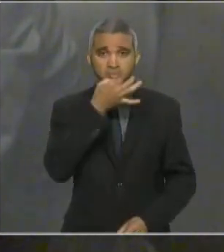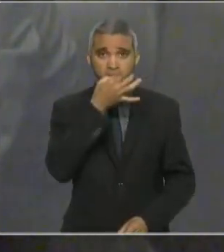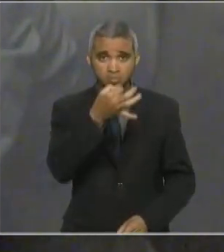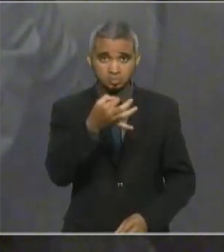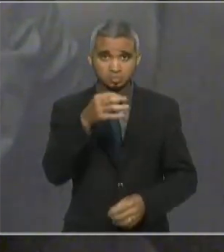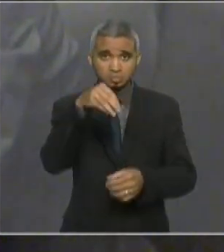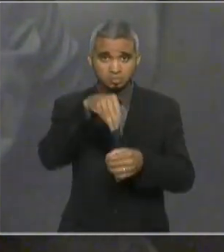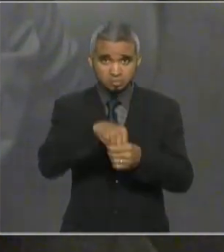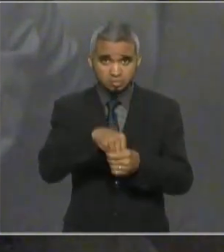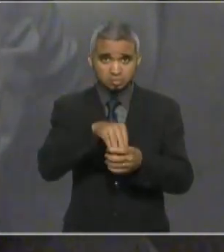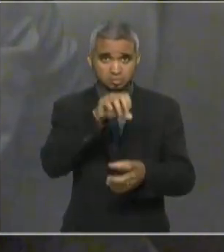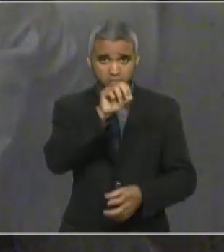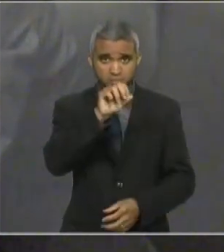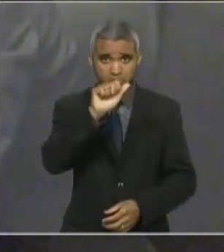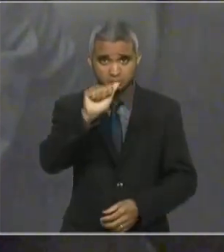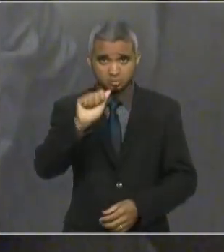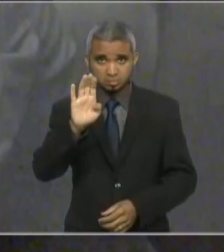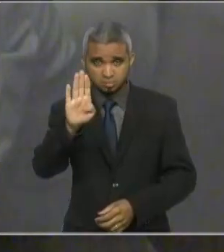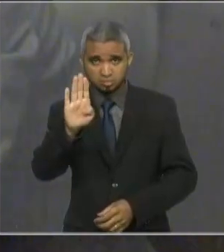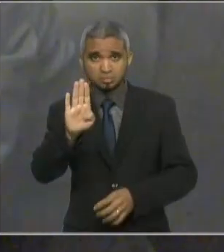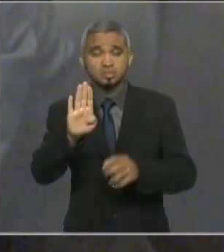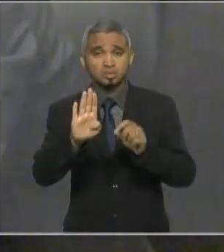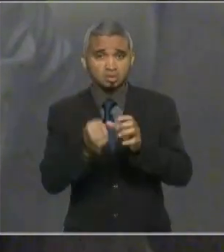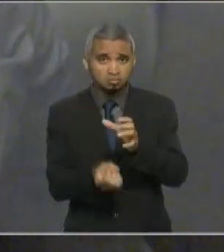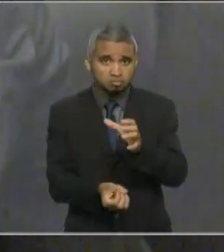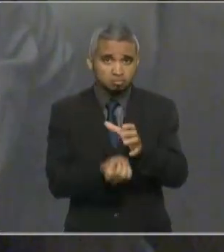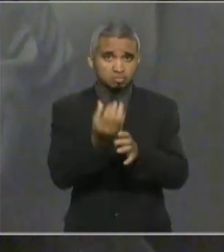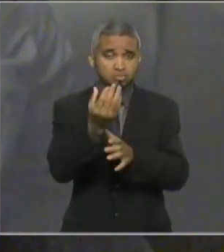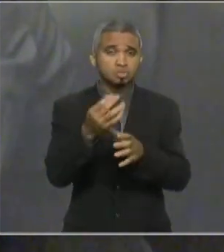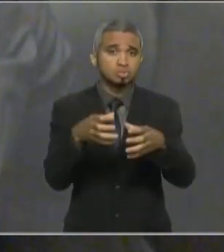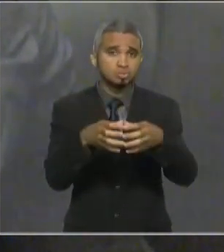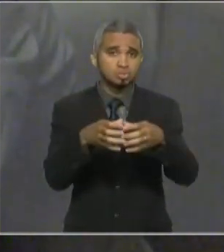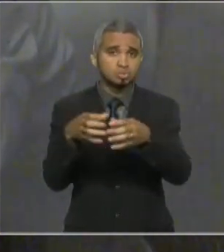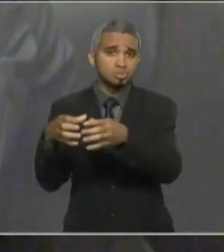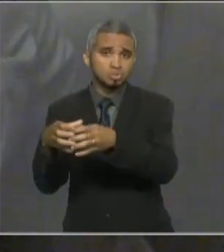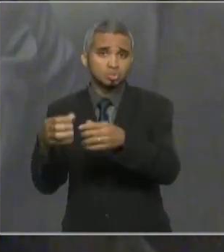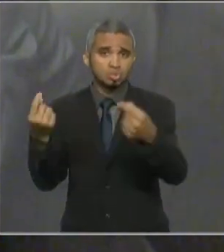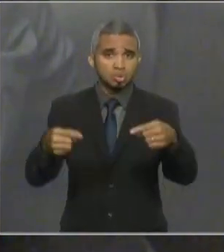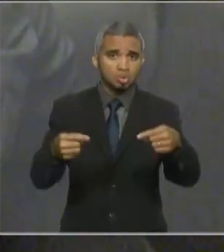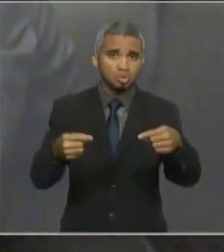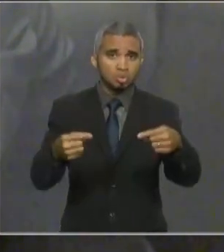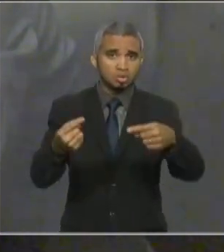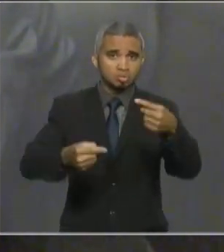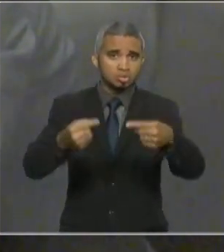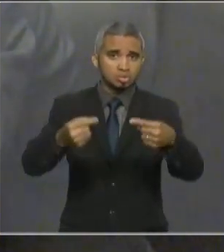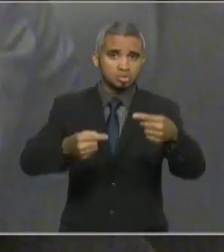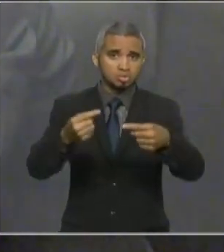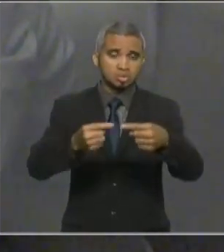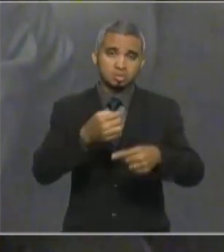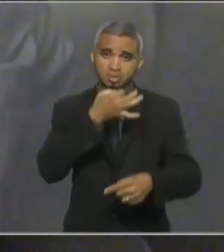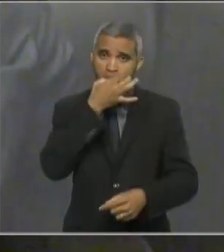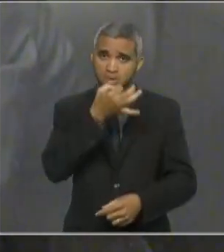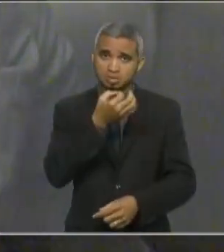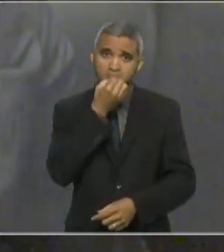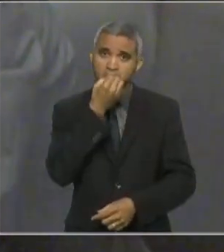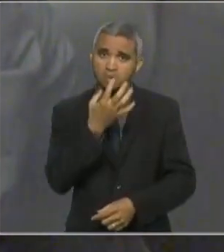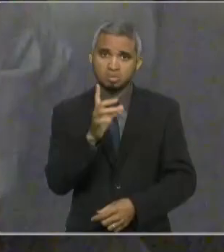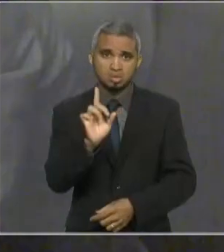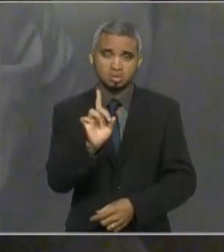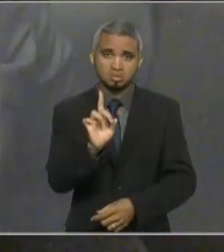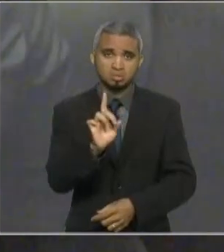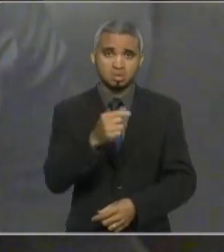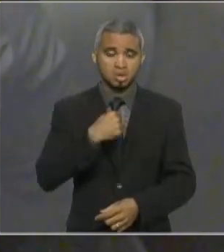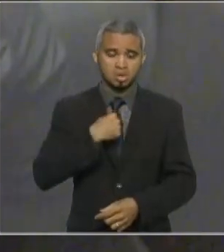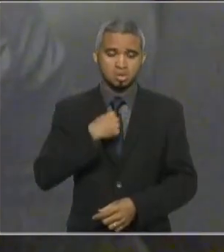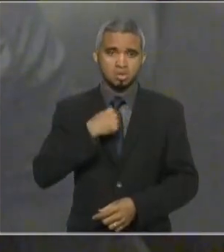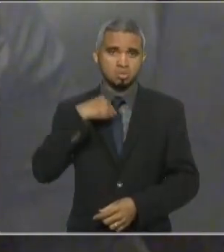uma politização, se criou uma politização que eu acho que não é boa para a entidade. Né? A meu ver, não sou advogado e